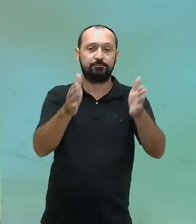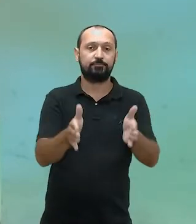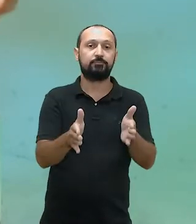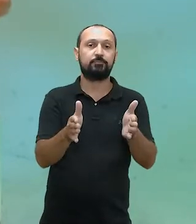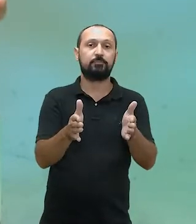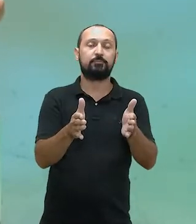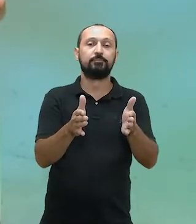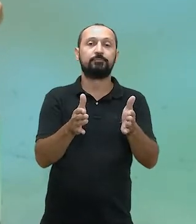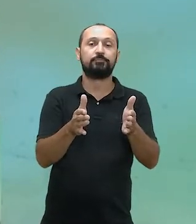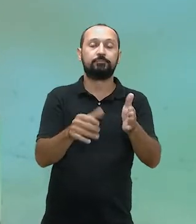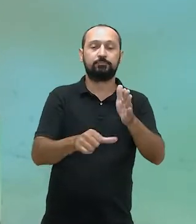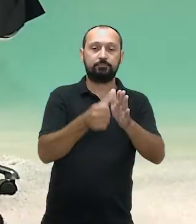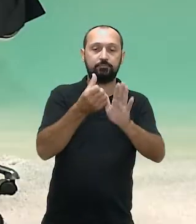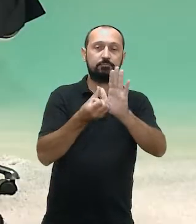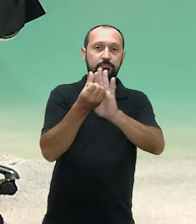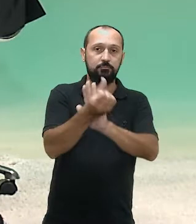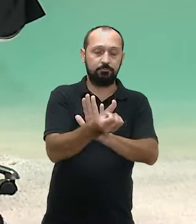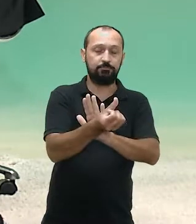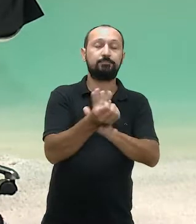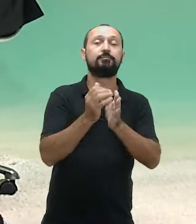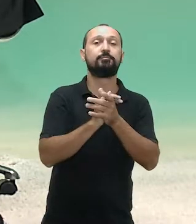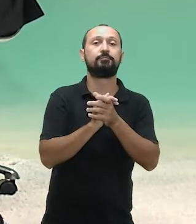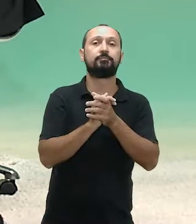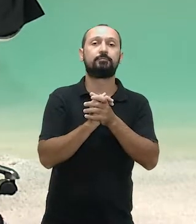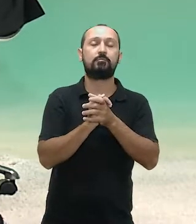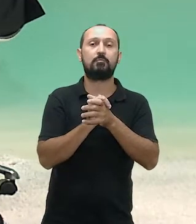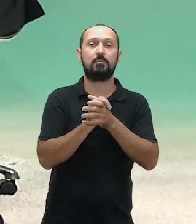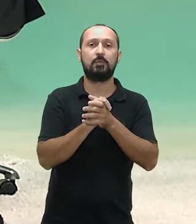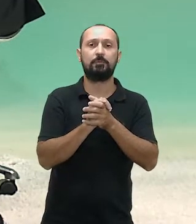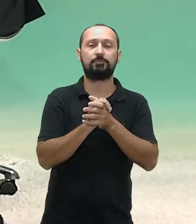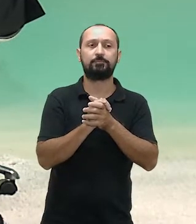Que é o primeiro semestre, é isso? Isso, acaba ali,